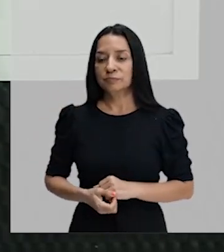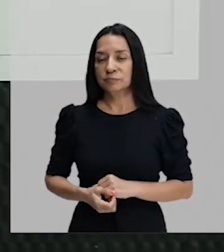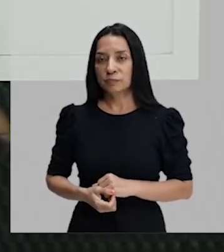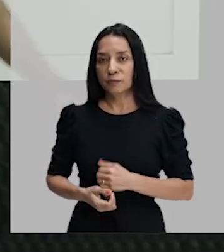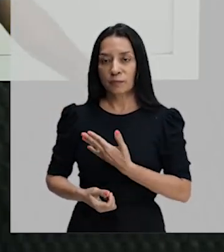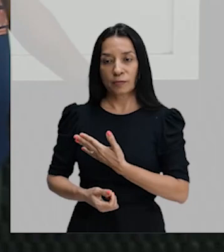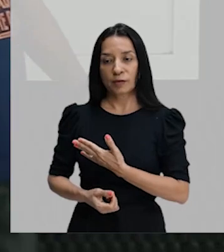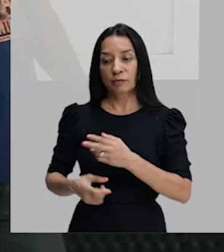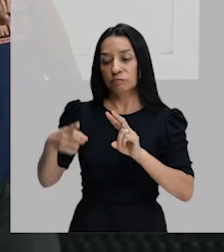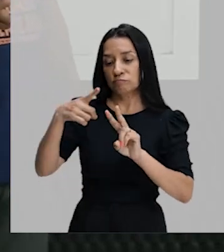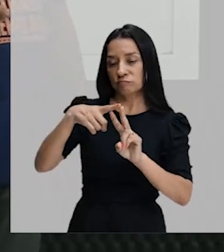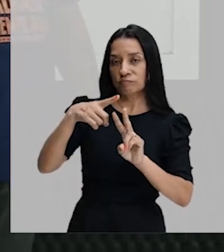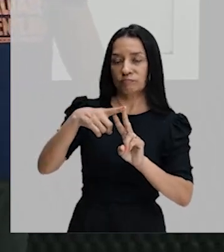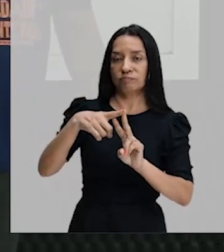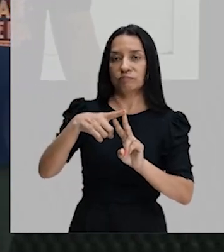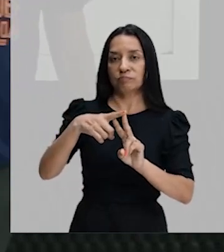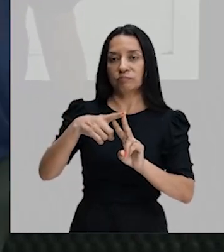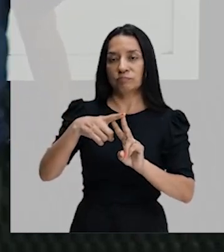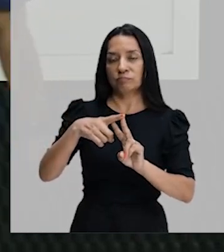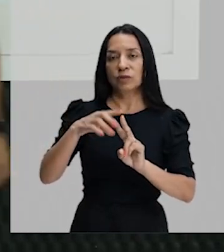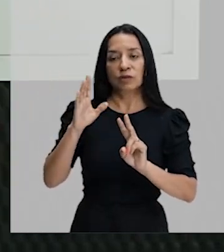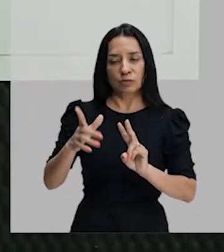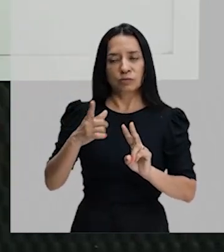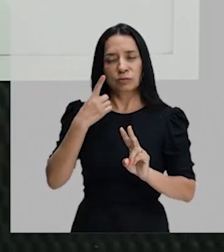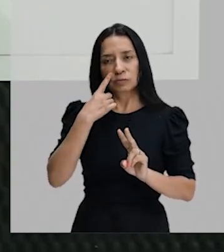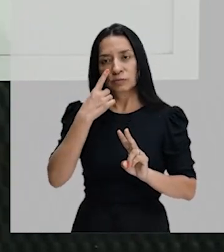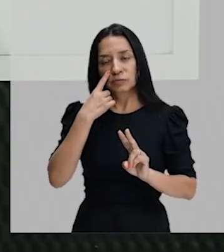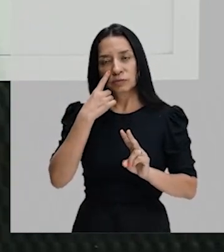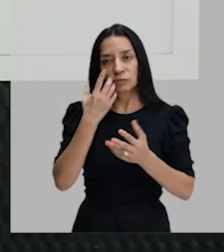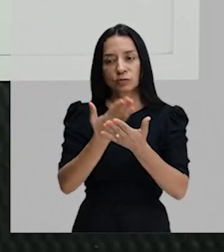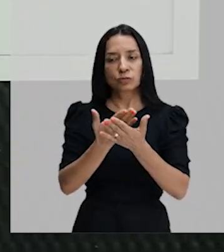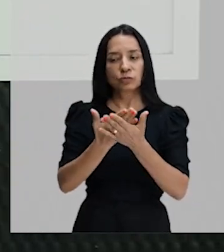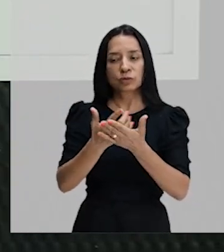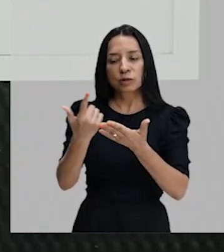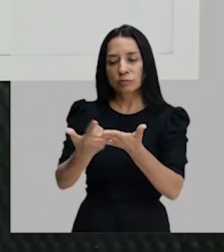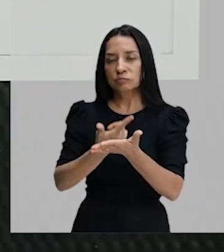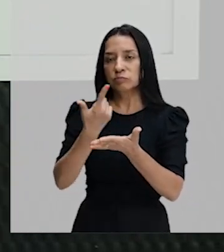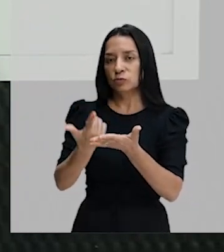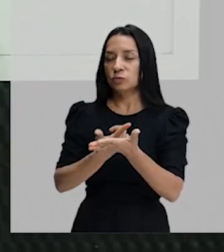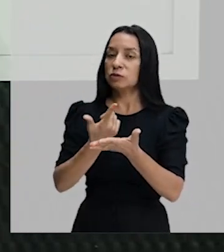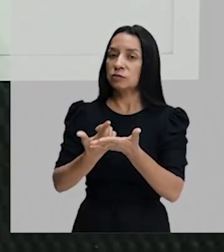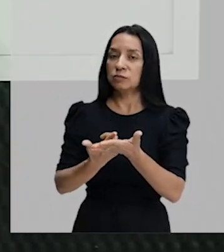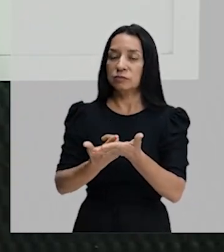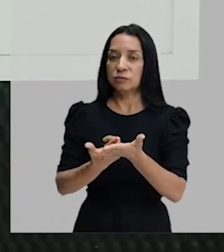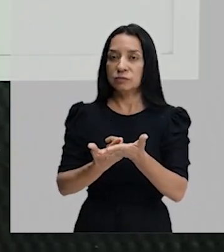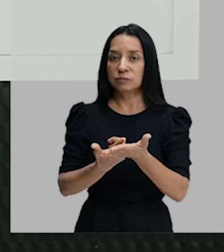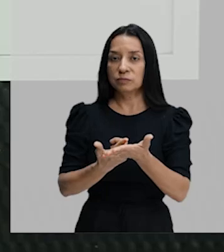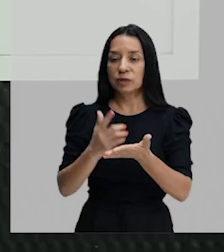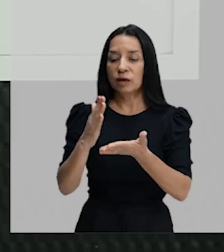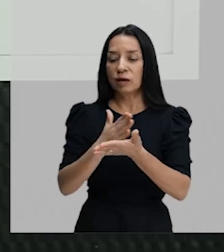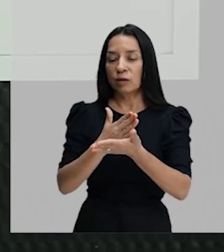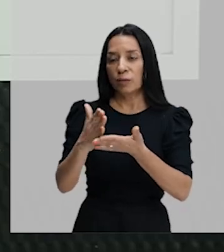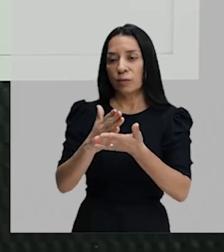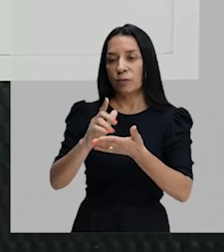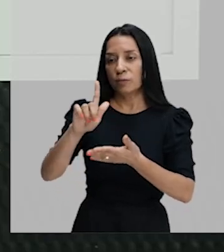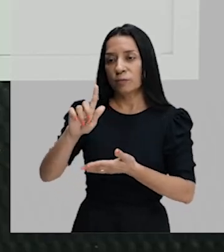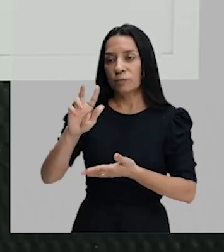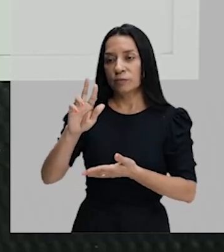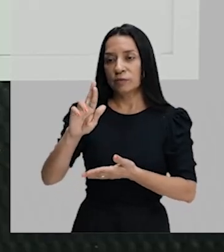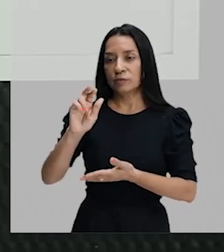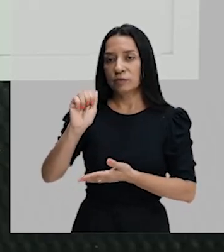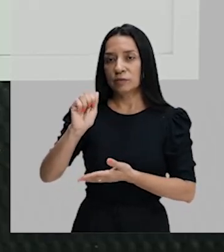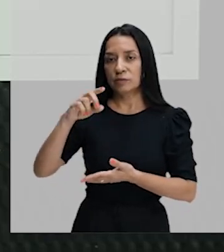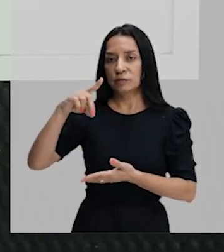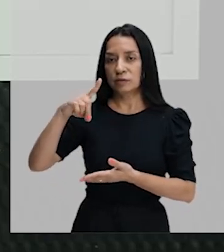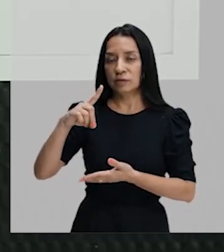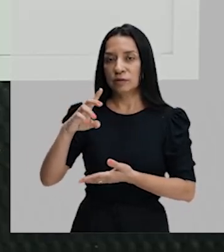é uma grandeza vetorial. Você já deve ter visto aí no livro didático, não é? Algumas grandezas, né? Algumas letrinhas